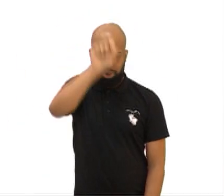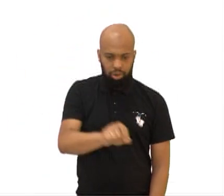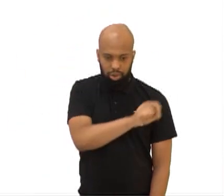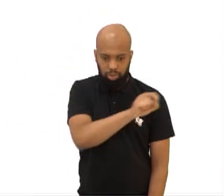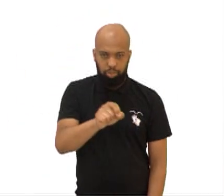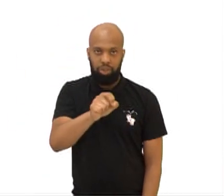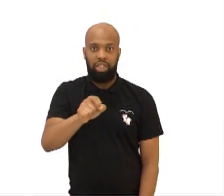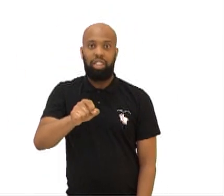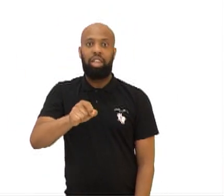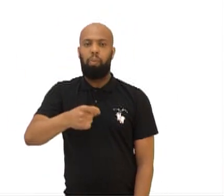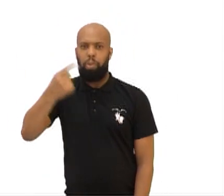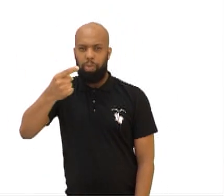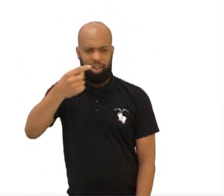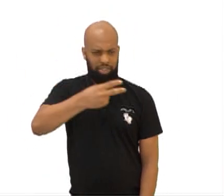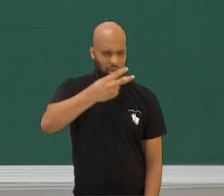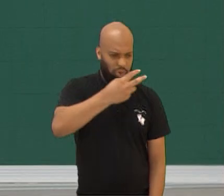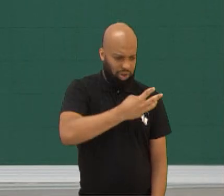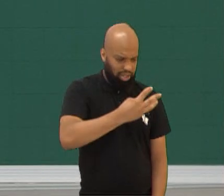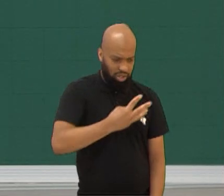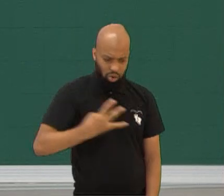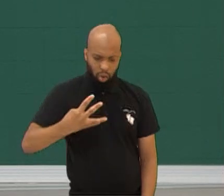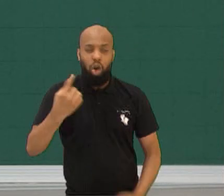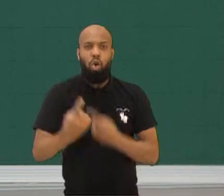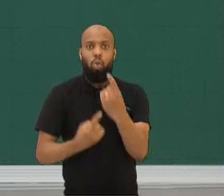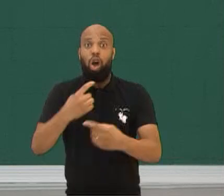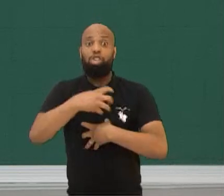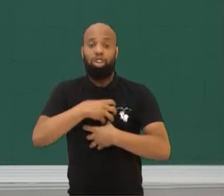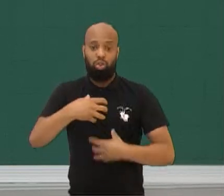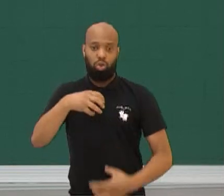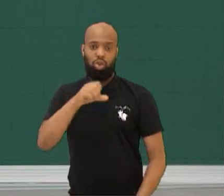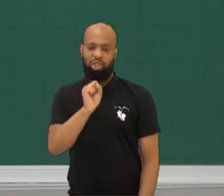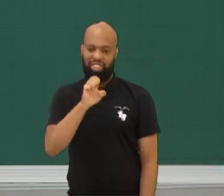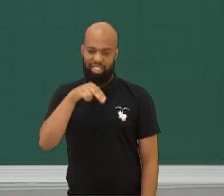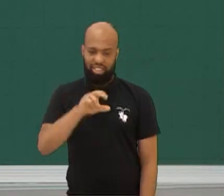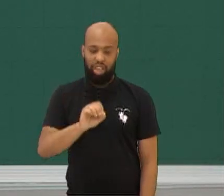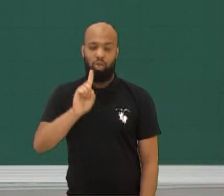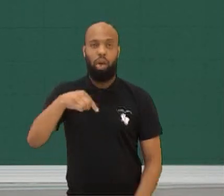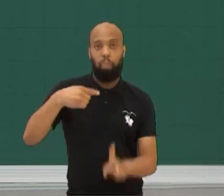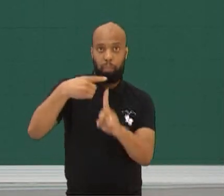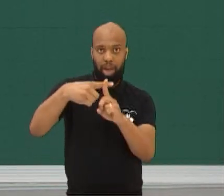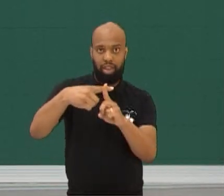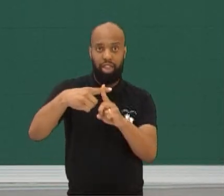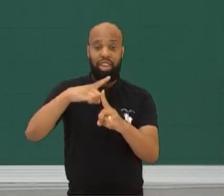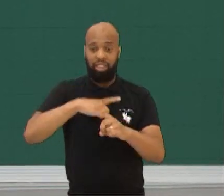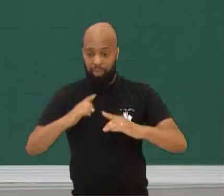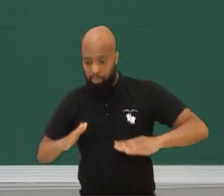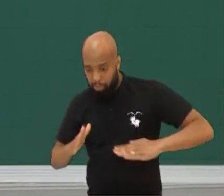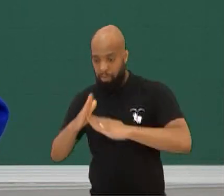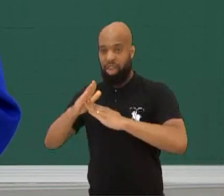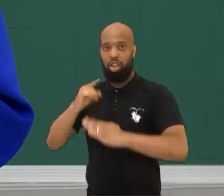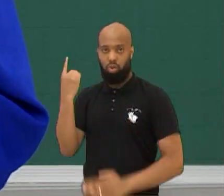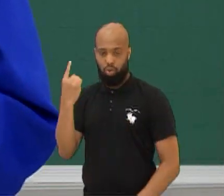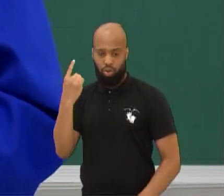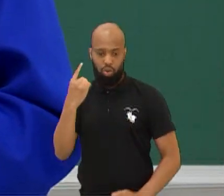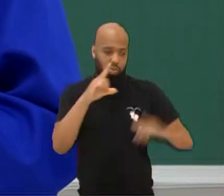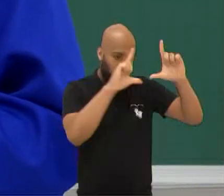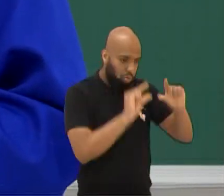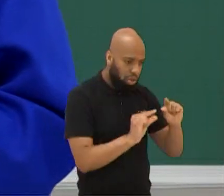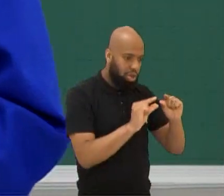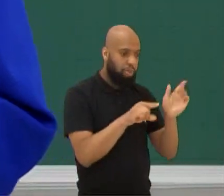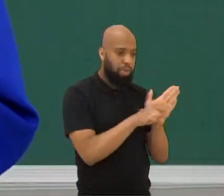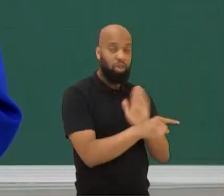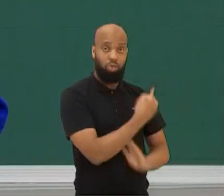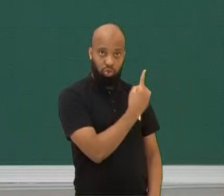seno é positivo? Veja bem, eu comentei, a professora Araújo também. Lembra lá, o valor máximo é 1, o valor mínimo é